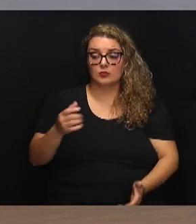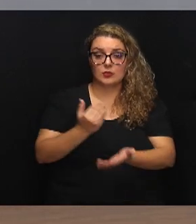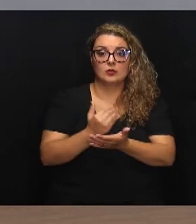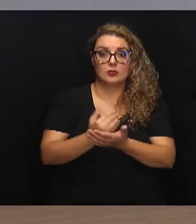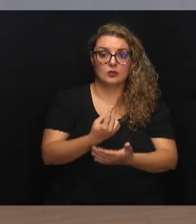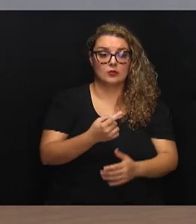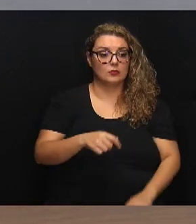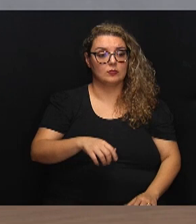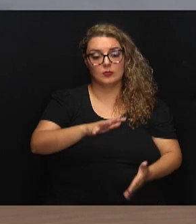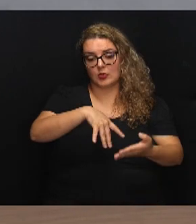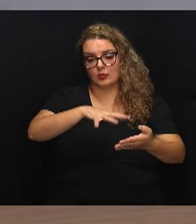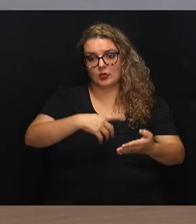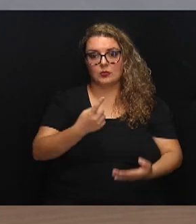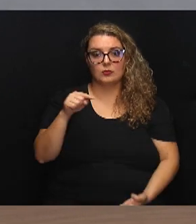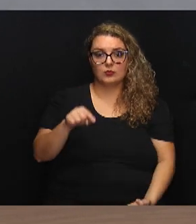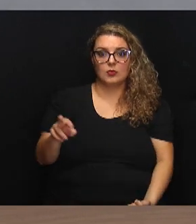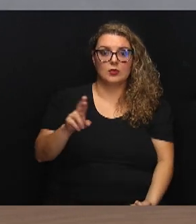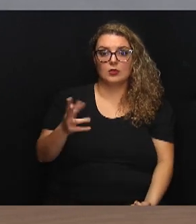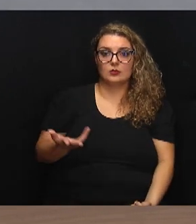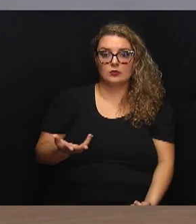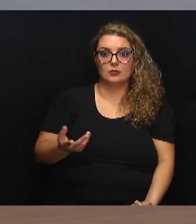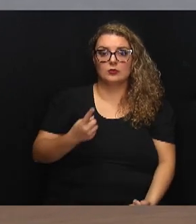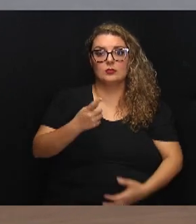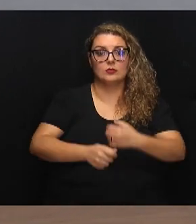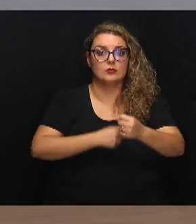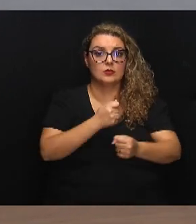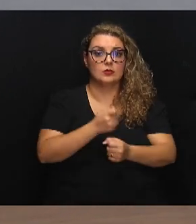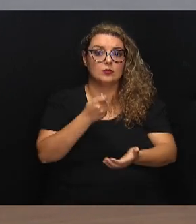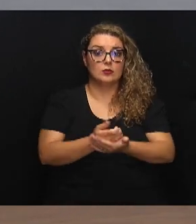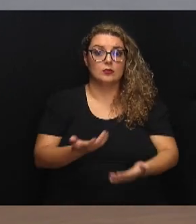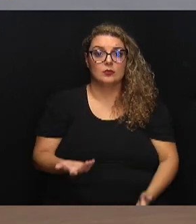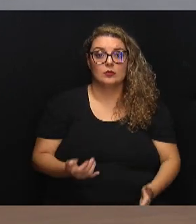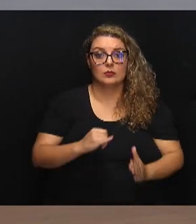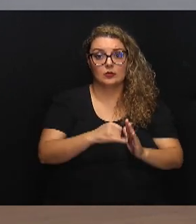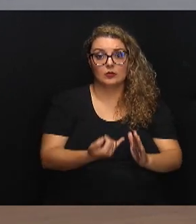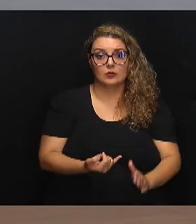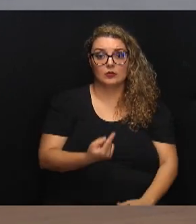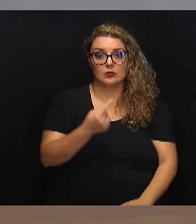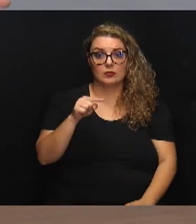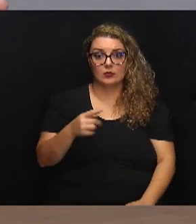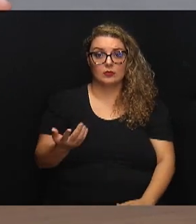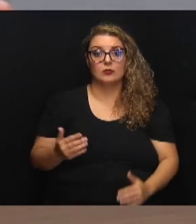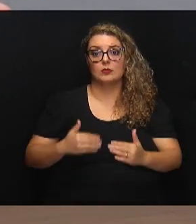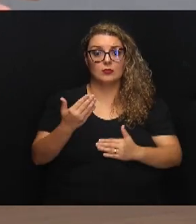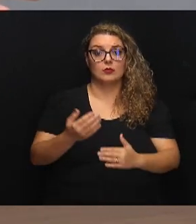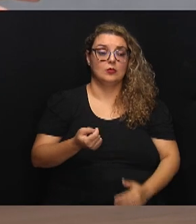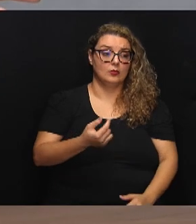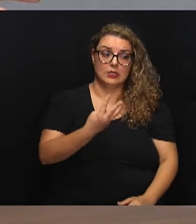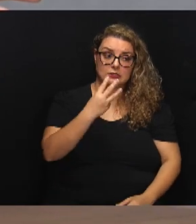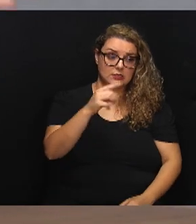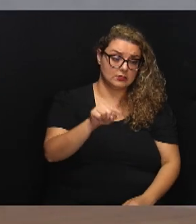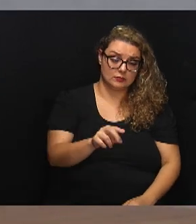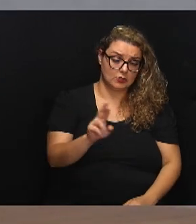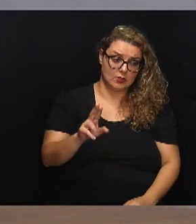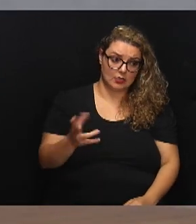R$ 1.000, você ficou um ano sem pagar, o juros foi de 200%, são R$ 1.000, dura lá, quase R$ 3.000.